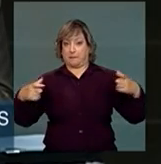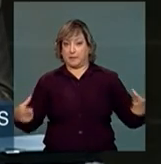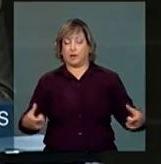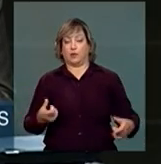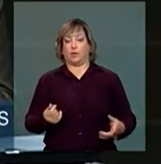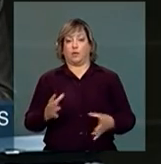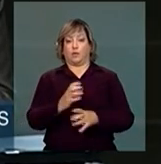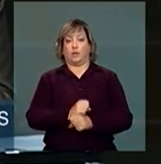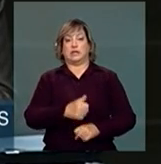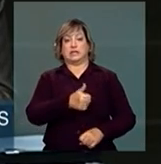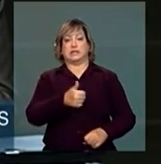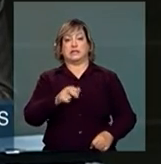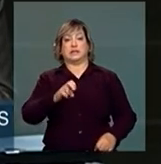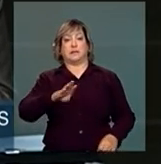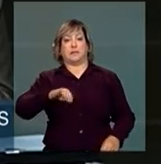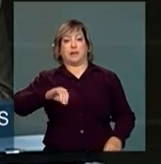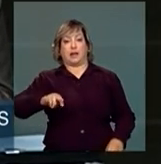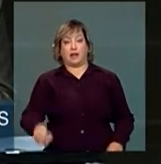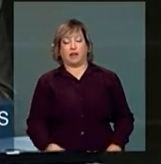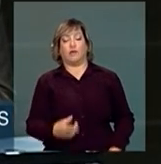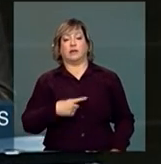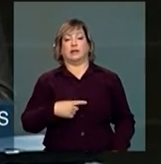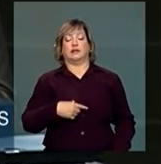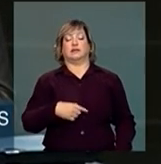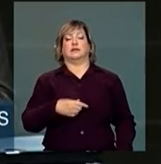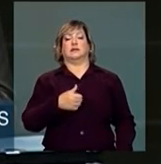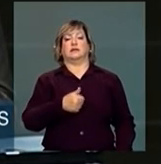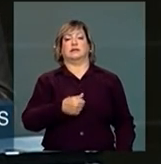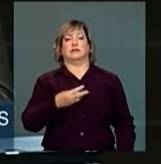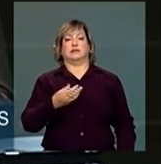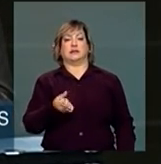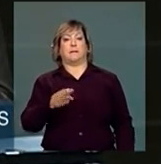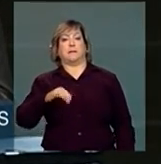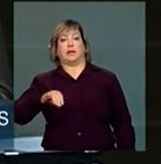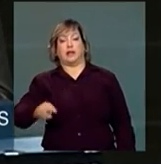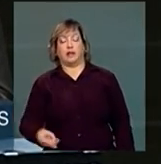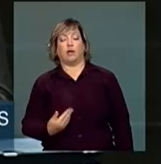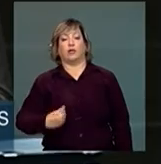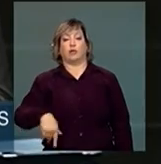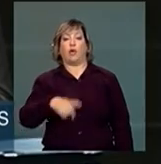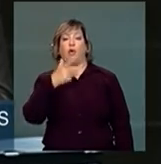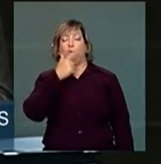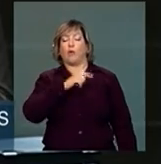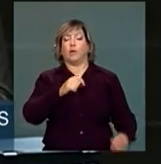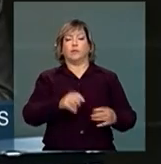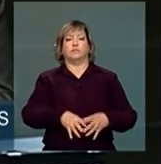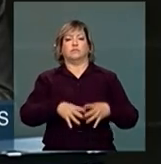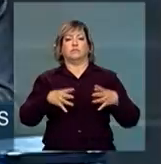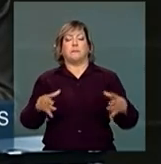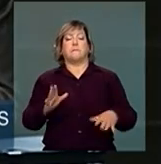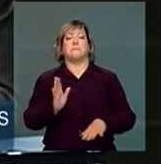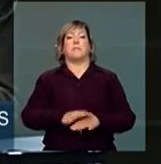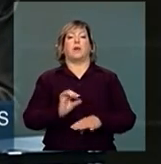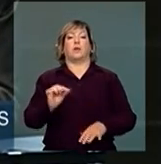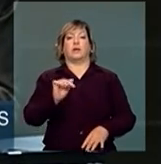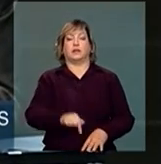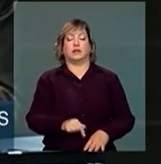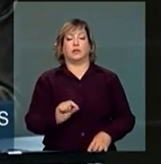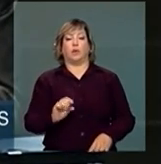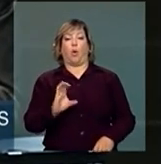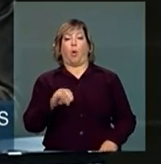115 bilhões para 136 bilhões, nós conseguimos muito mais que isso, o conteúdo dos